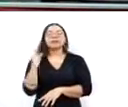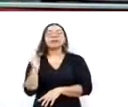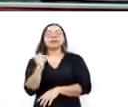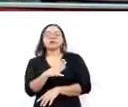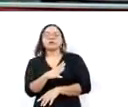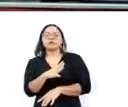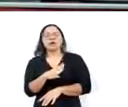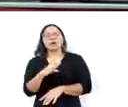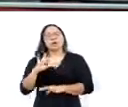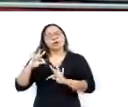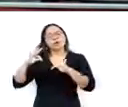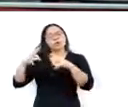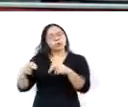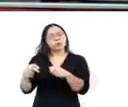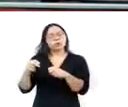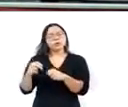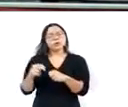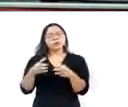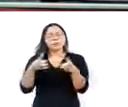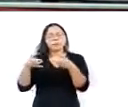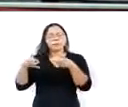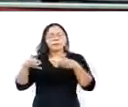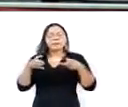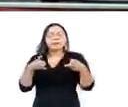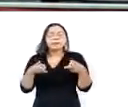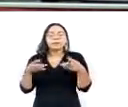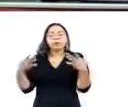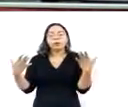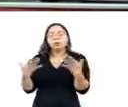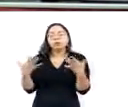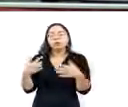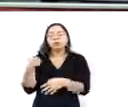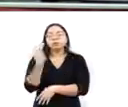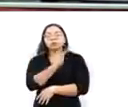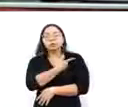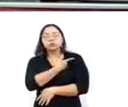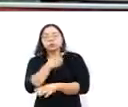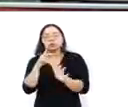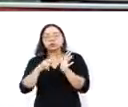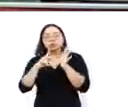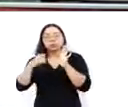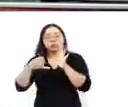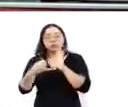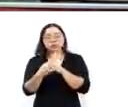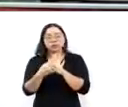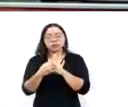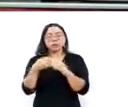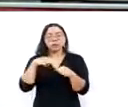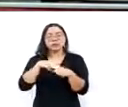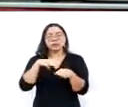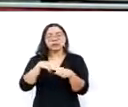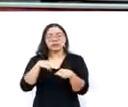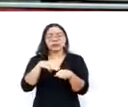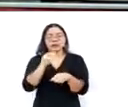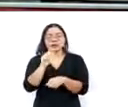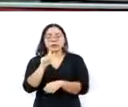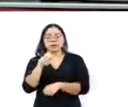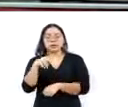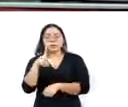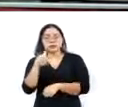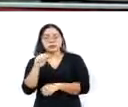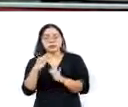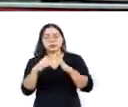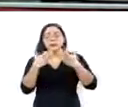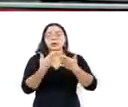nessas experiências. É claro que tudo isso foi visto e hoje o nosso programa municipal Agenda Escolar